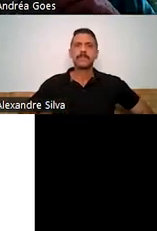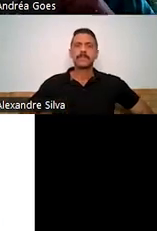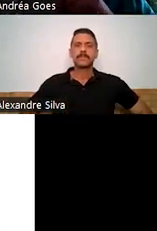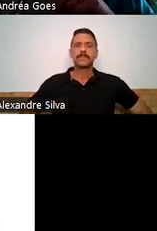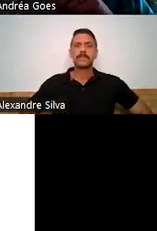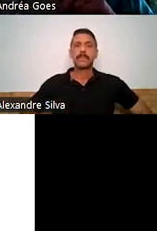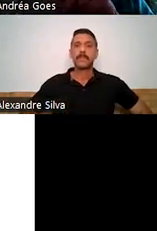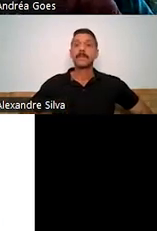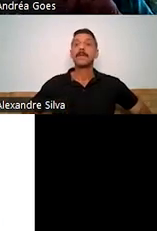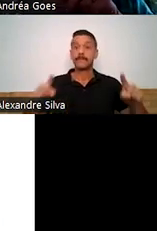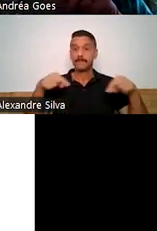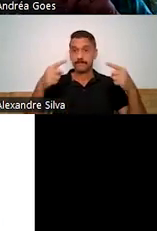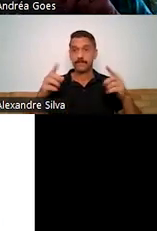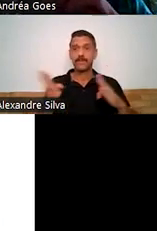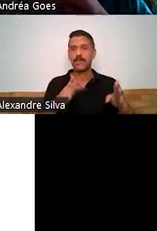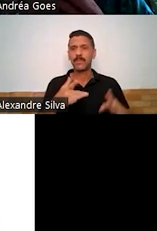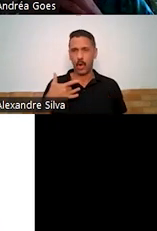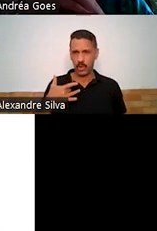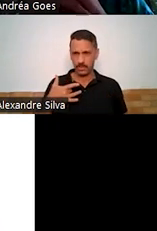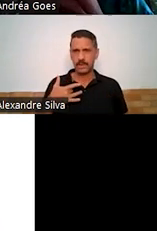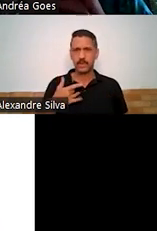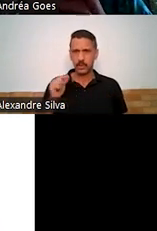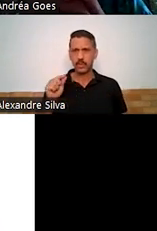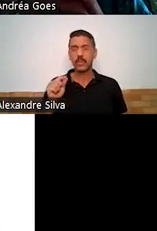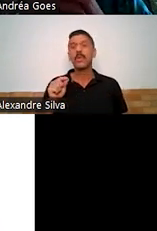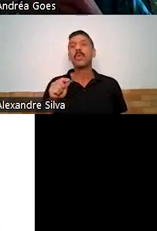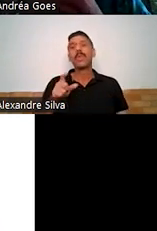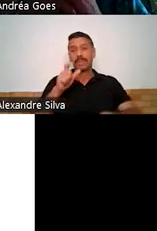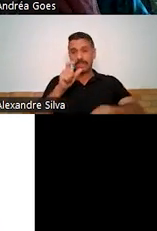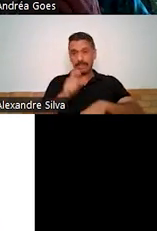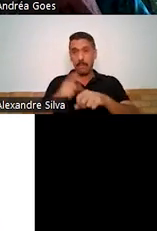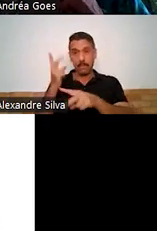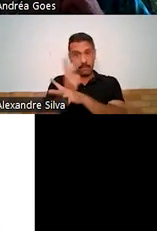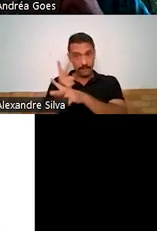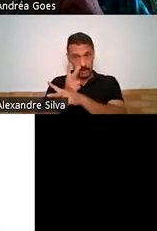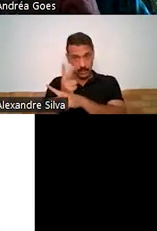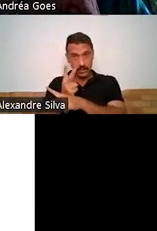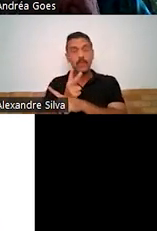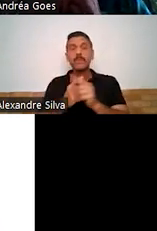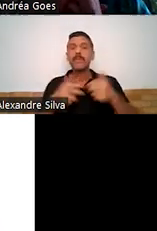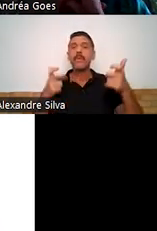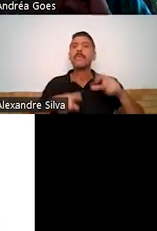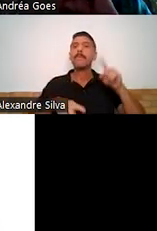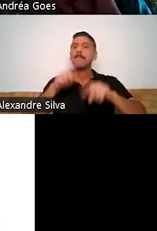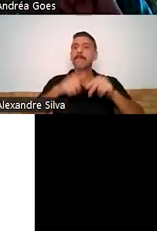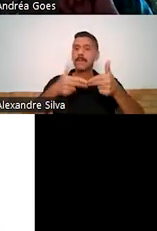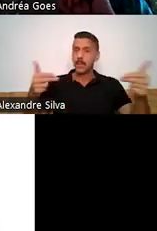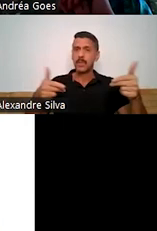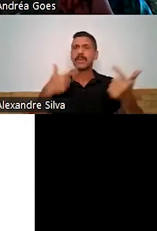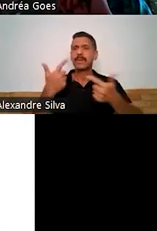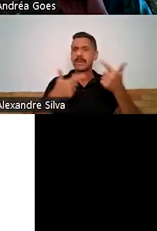Antes de chegar no próximo romance, que é O Tempo e o Vento, só para mostrar para vocês mais alguns dos materiais que a gente trabalha